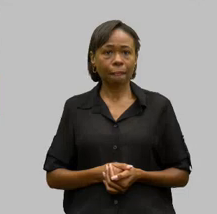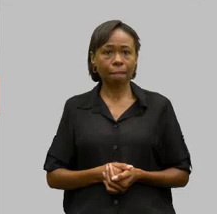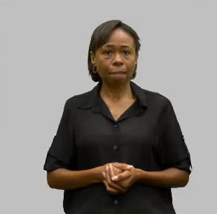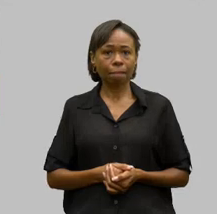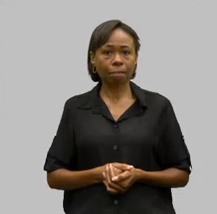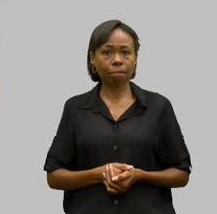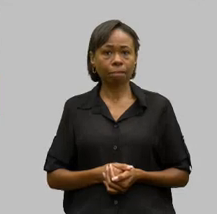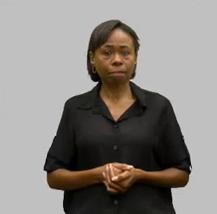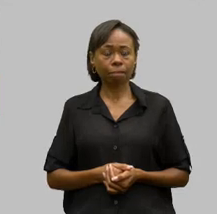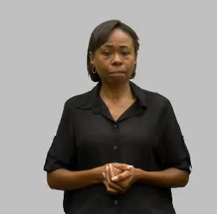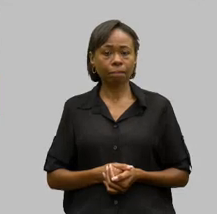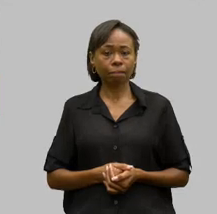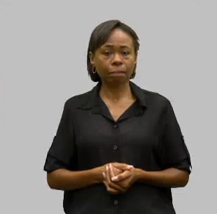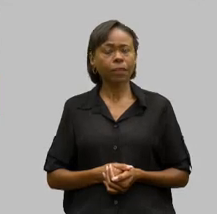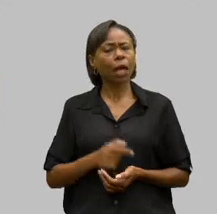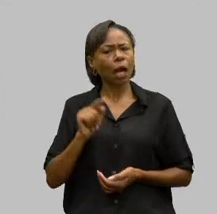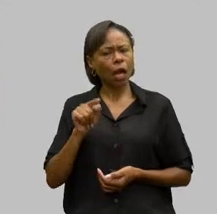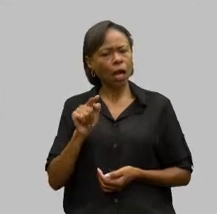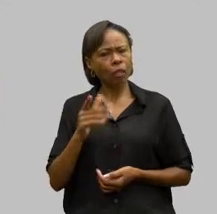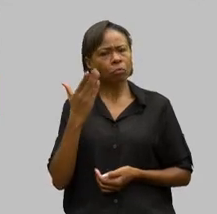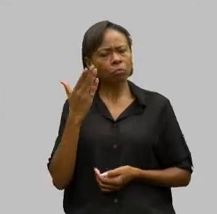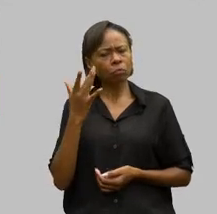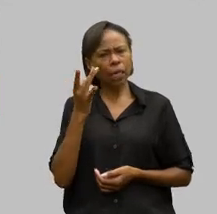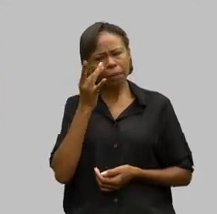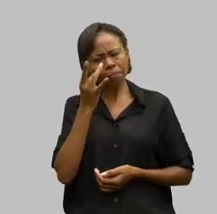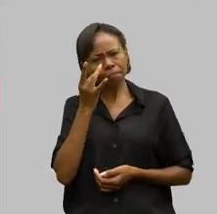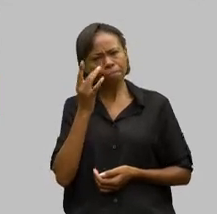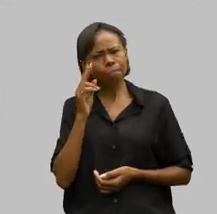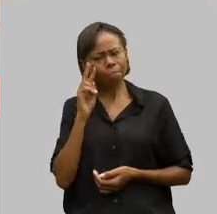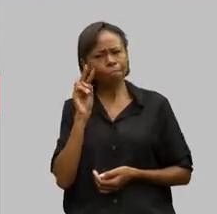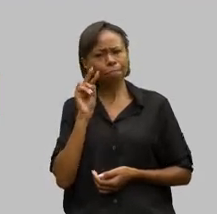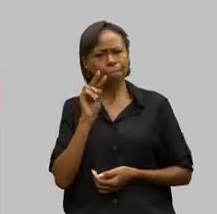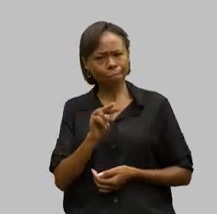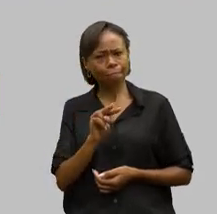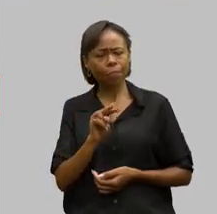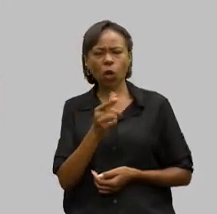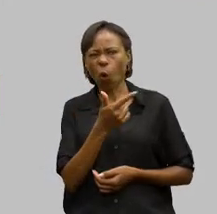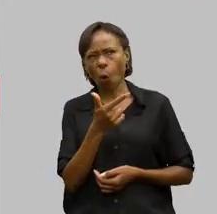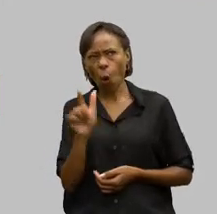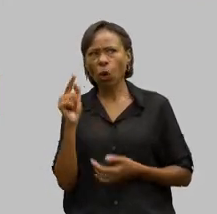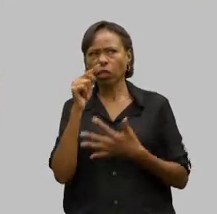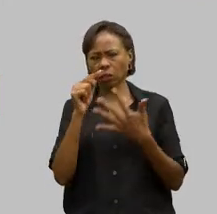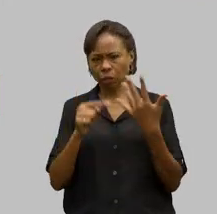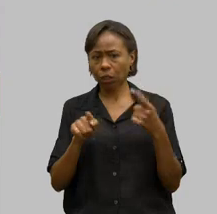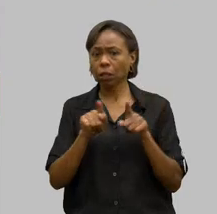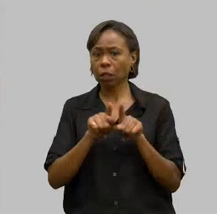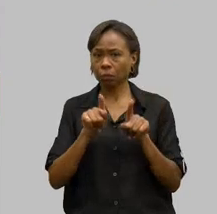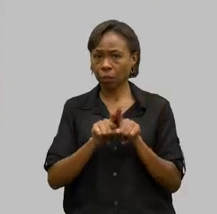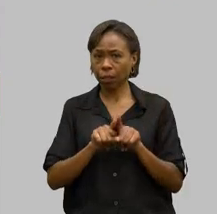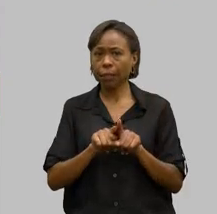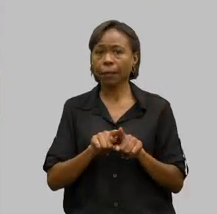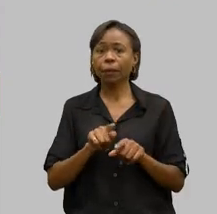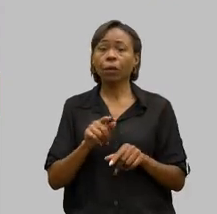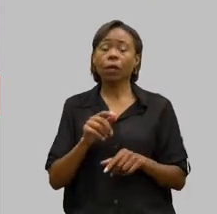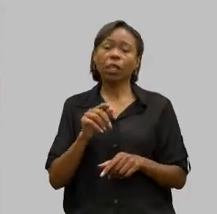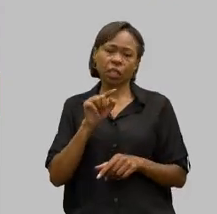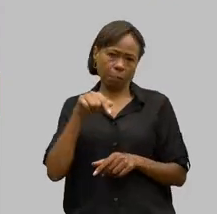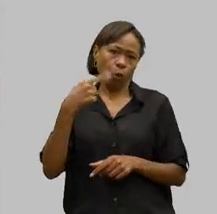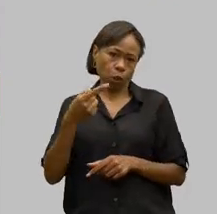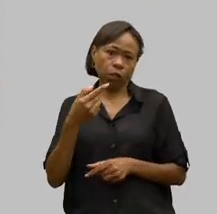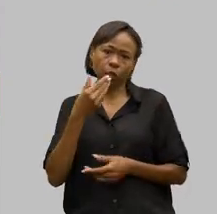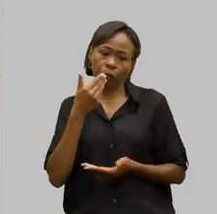Essa constatação e outras que o vai receber também por requerimentos